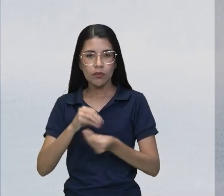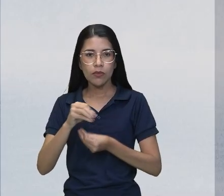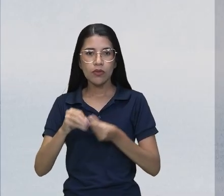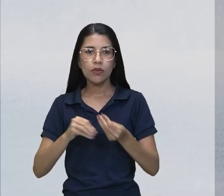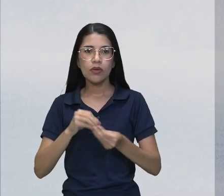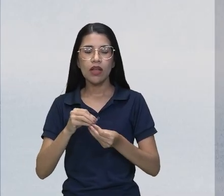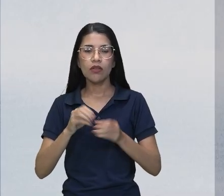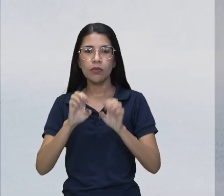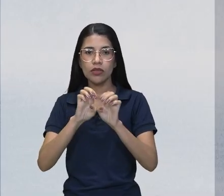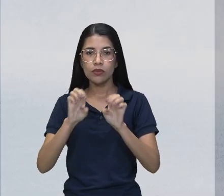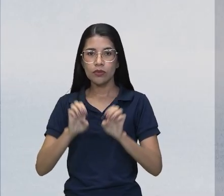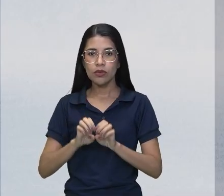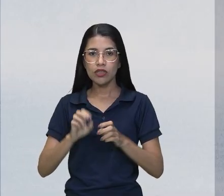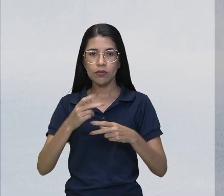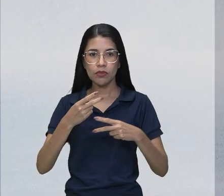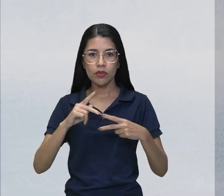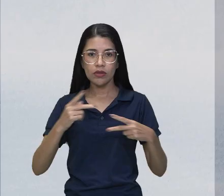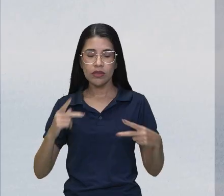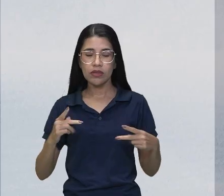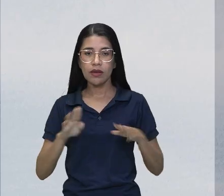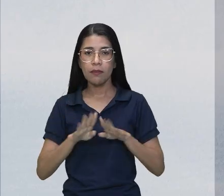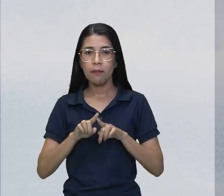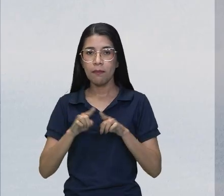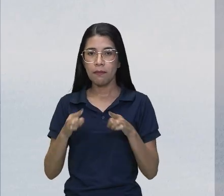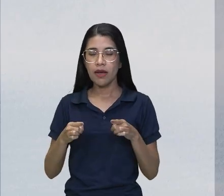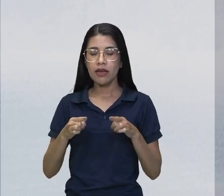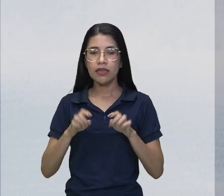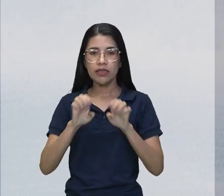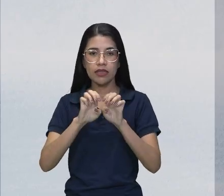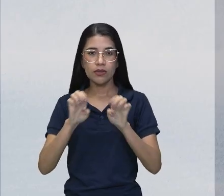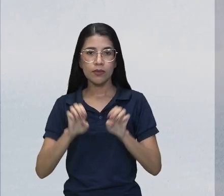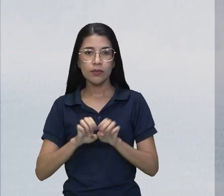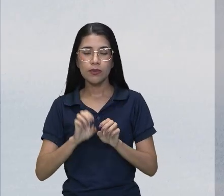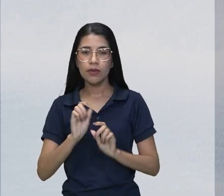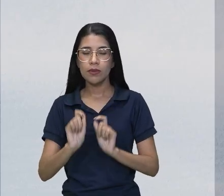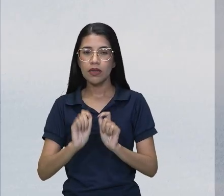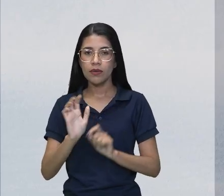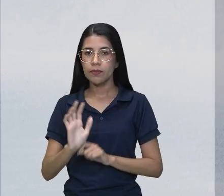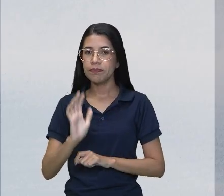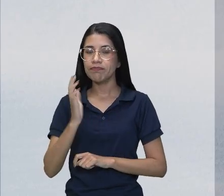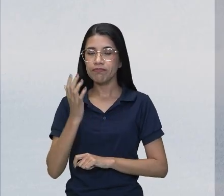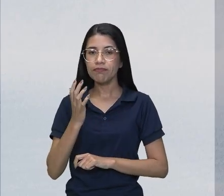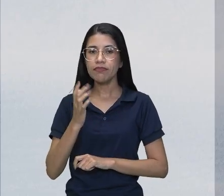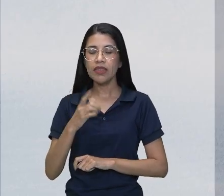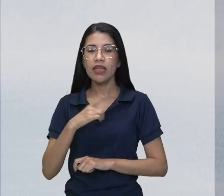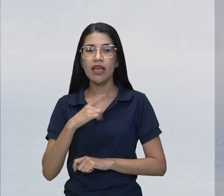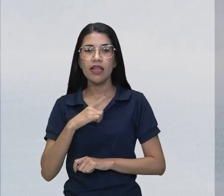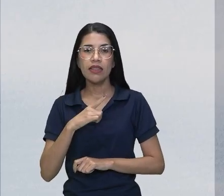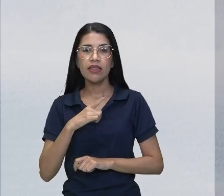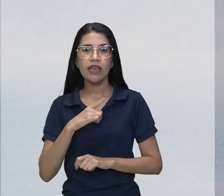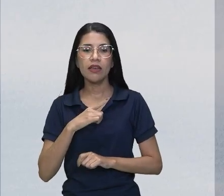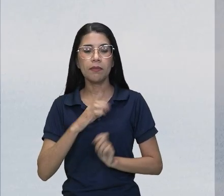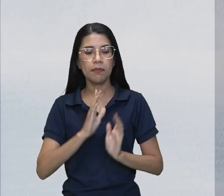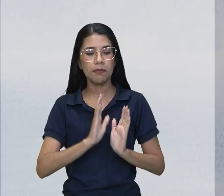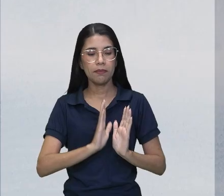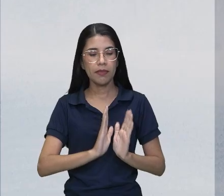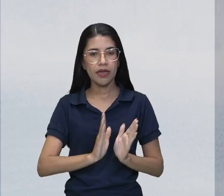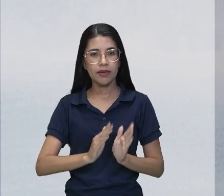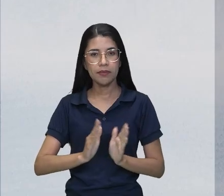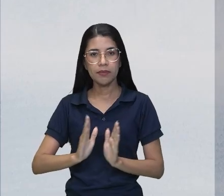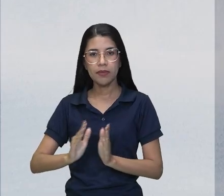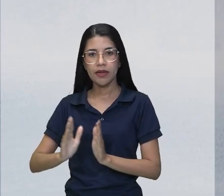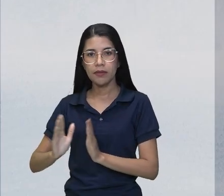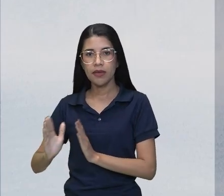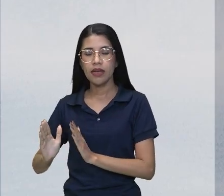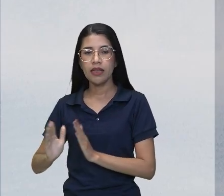estrutura proteica. Mas só que essa estrutura proteica, o que acontece? Ela passa por fases. Então a